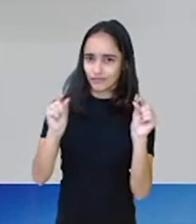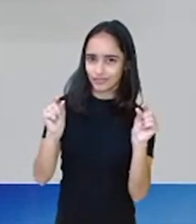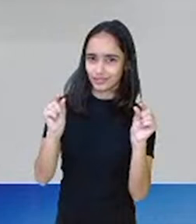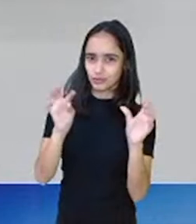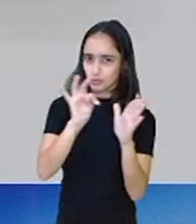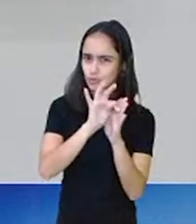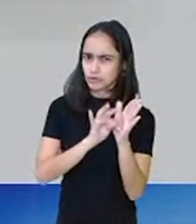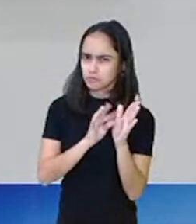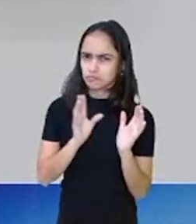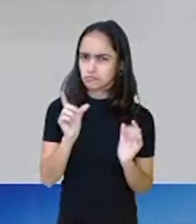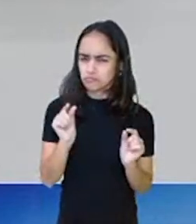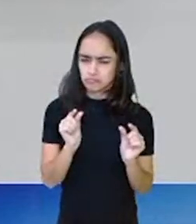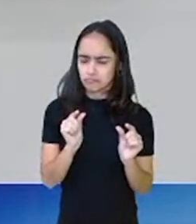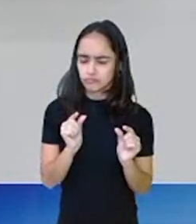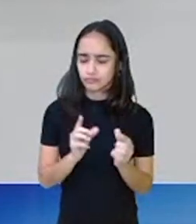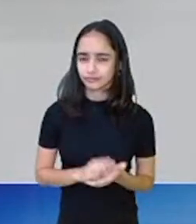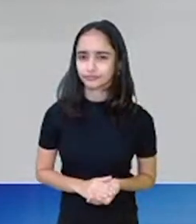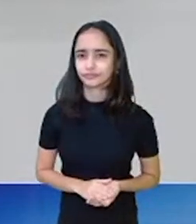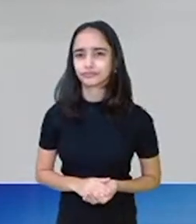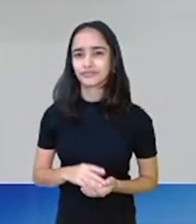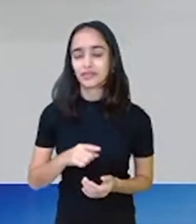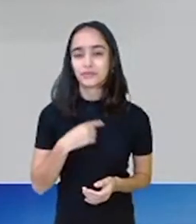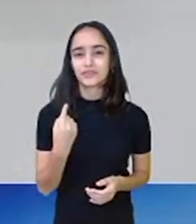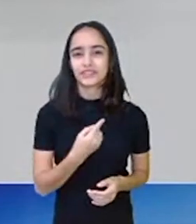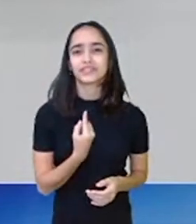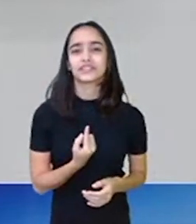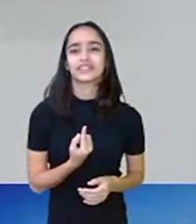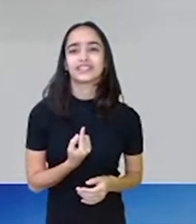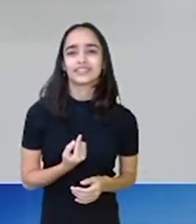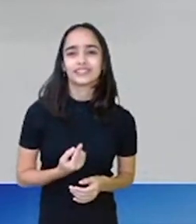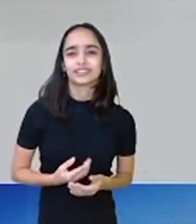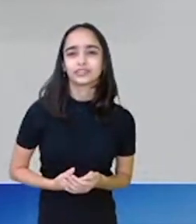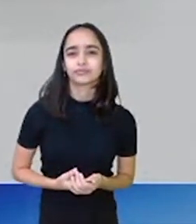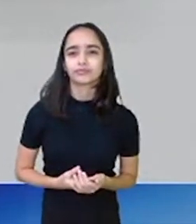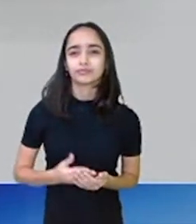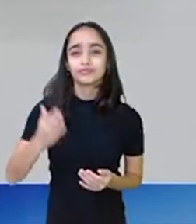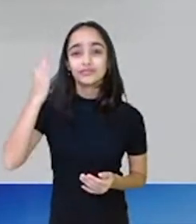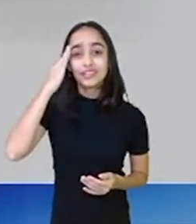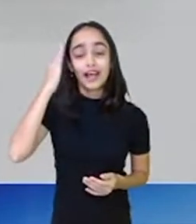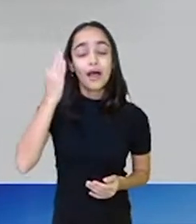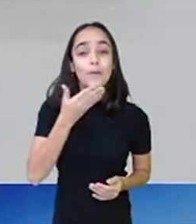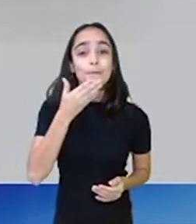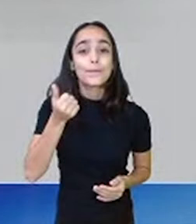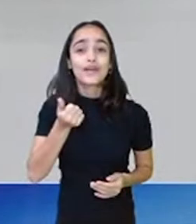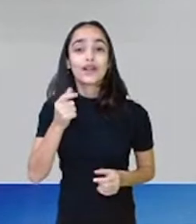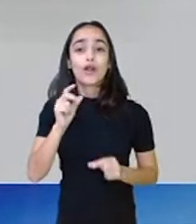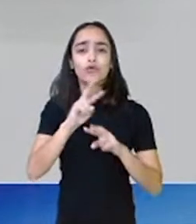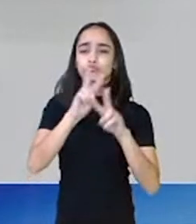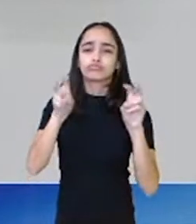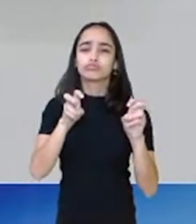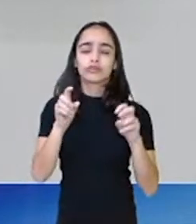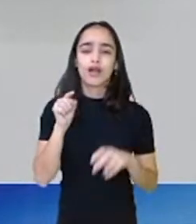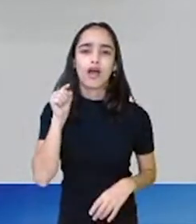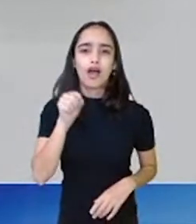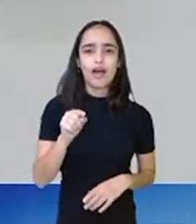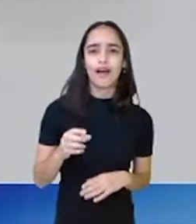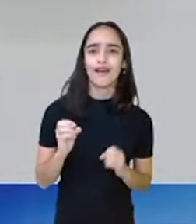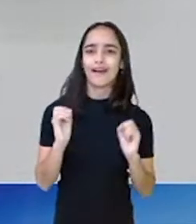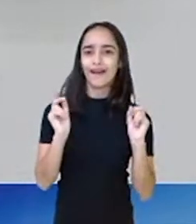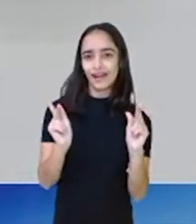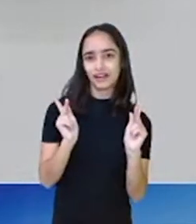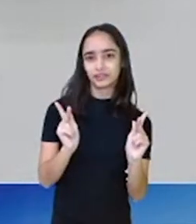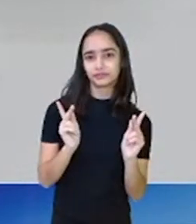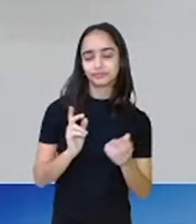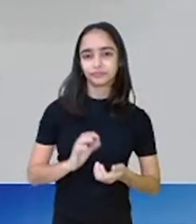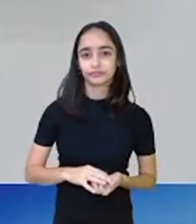textozinho, um parágrafo, para a gente aprofundar isso da pontuação, viu? Mais ainda os exemplos